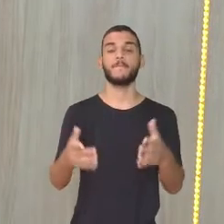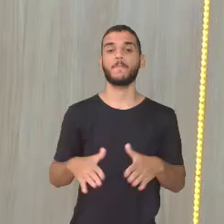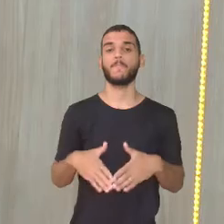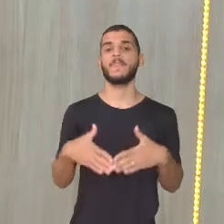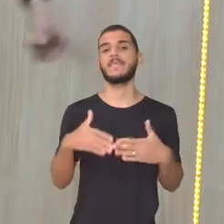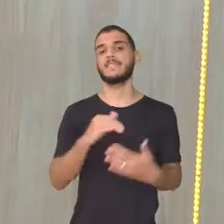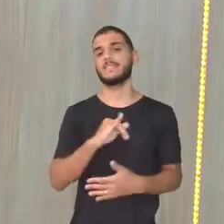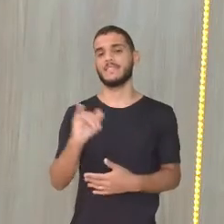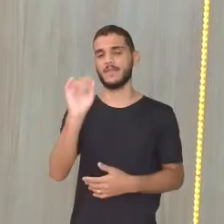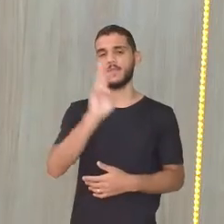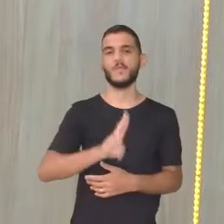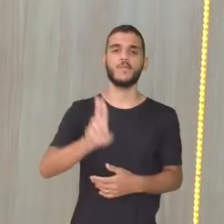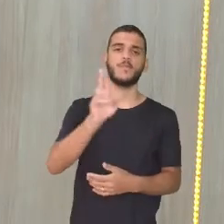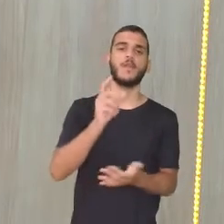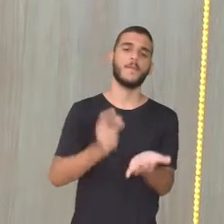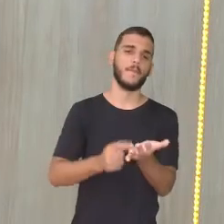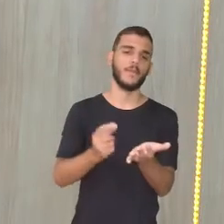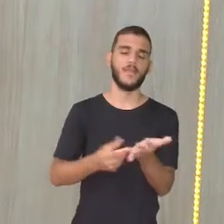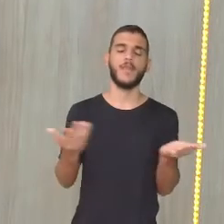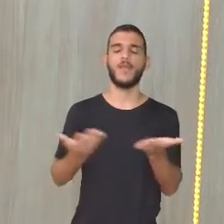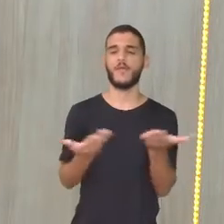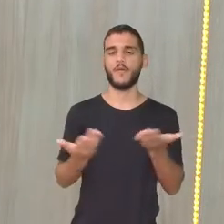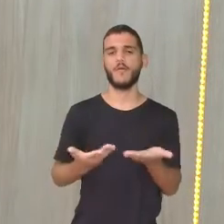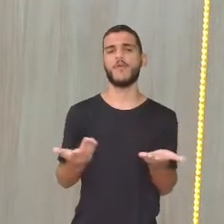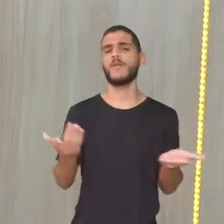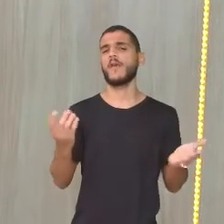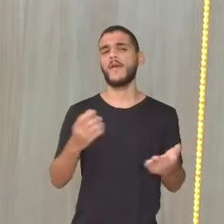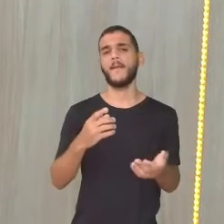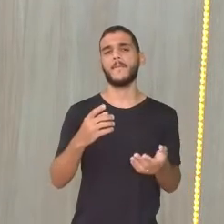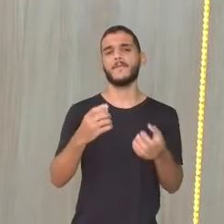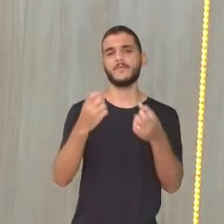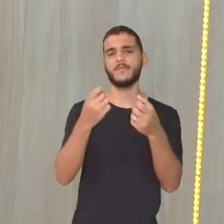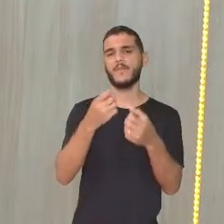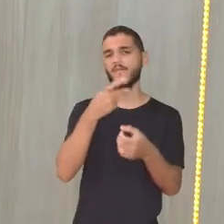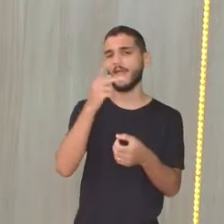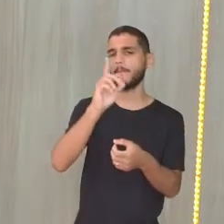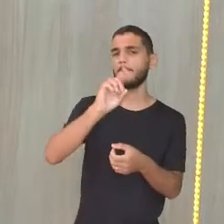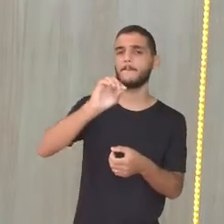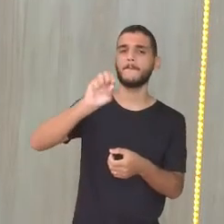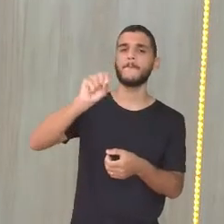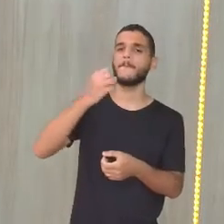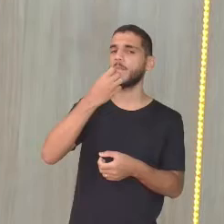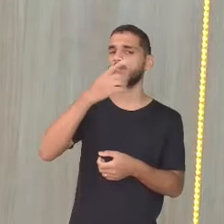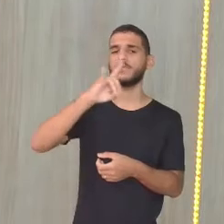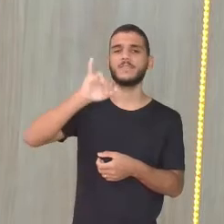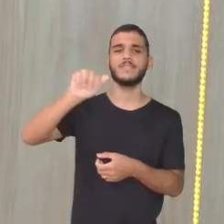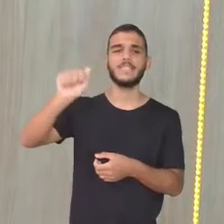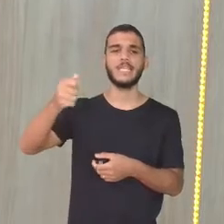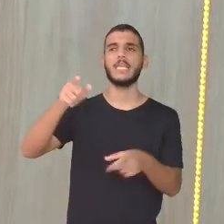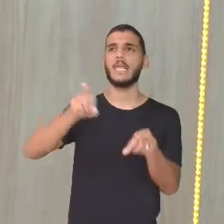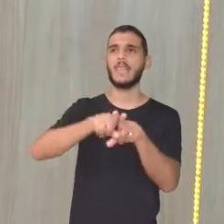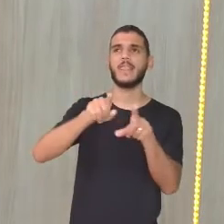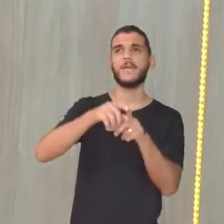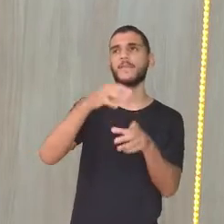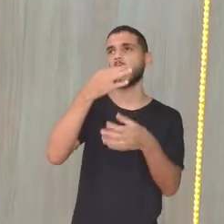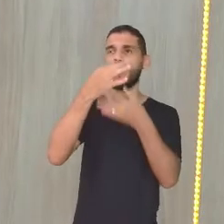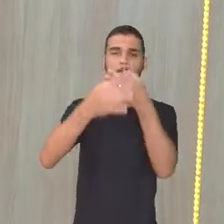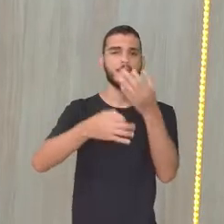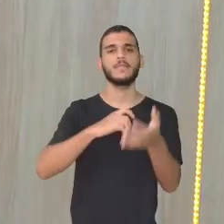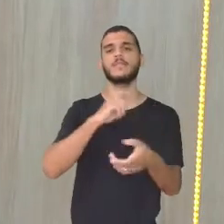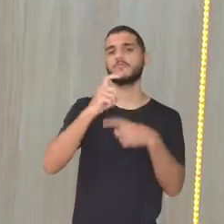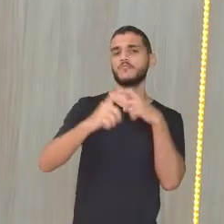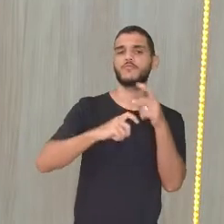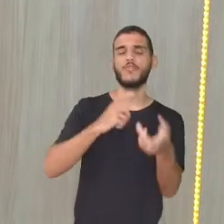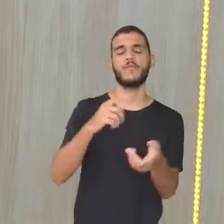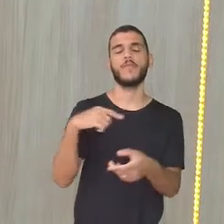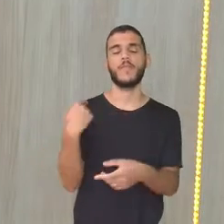agora, manda o teu bom dia, fala aqui com o Gilson, manda dúvidas, né? Se for no YouTube, bota aí comentários, dúvidas que a gente